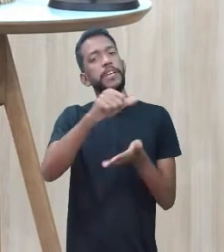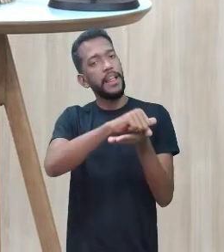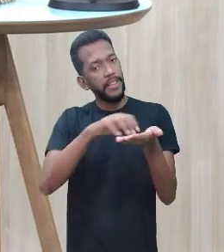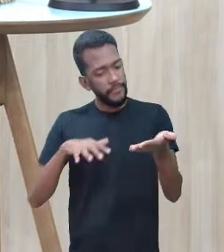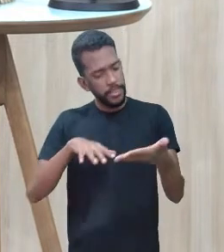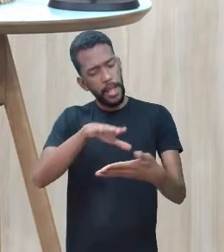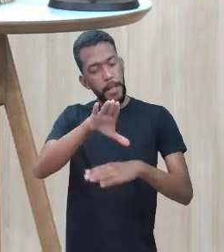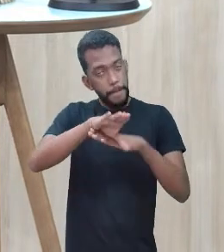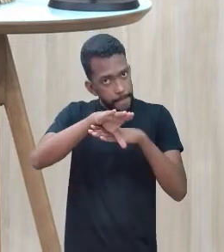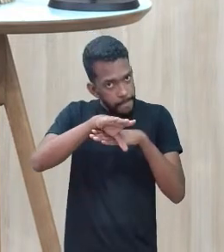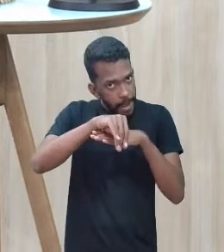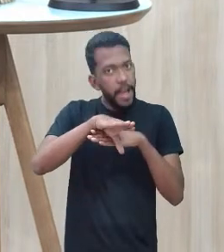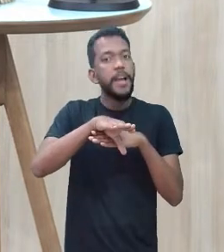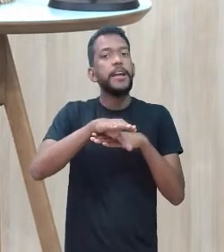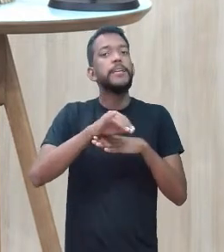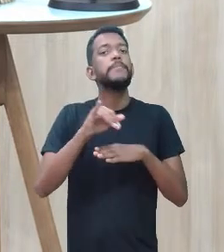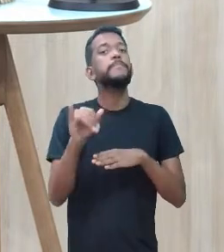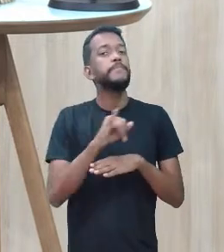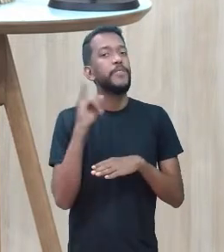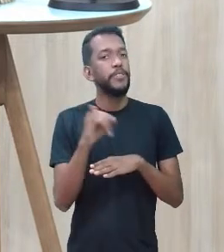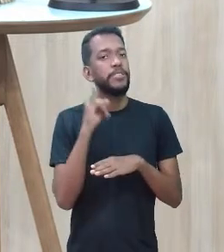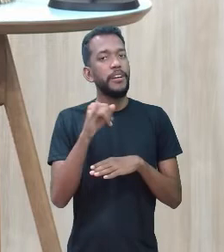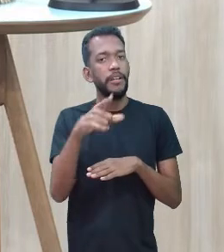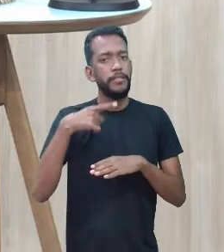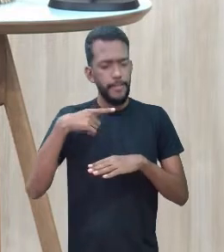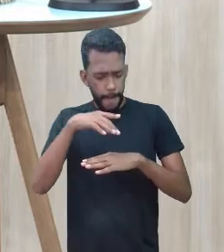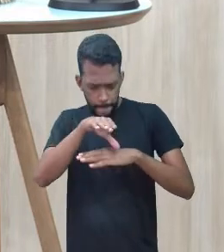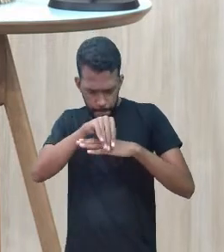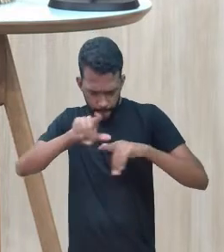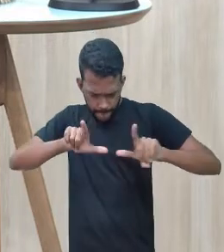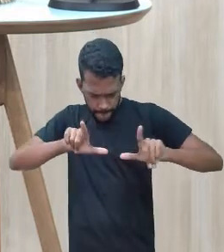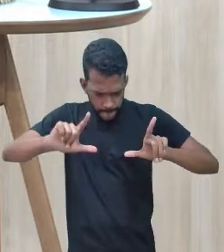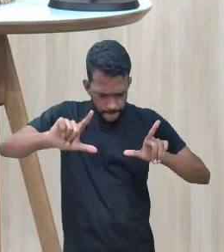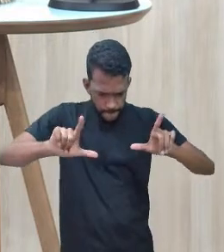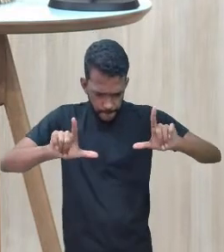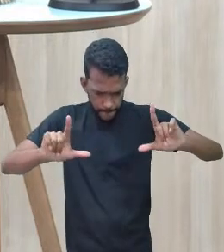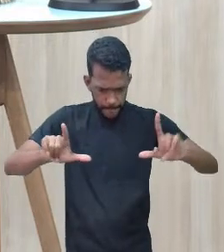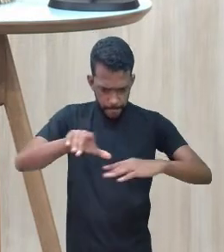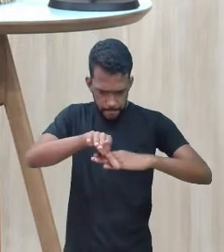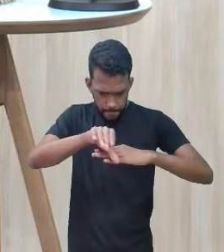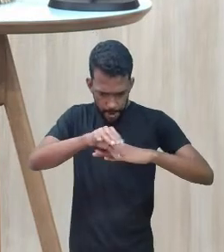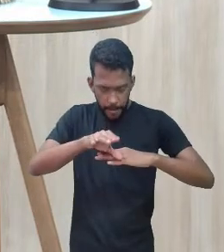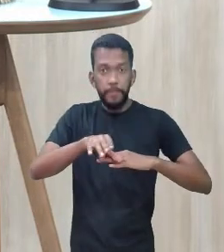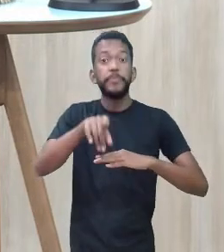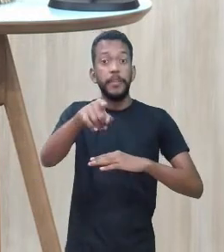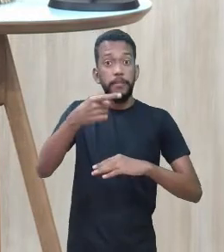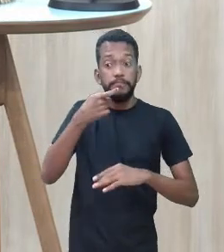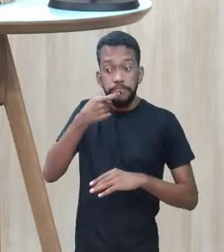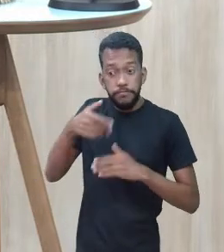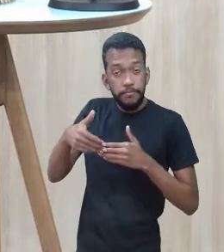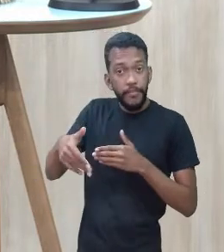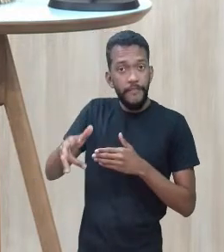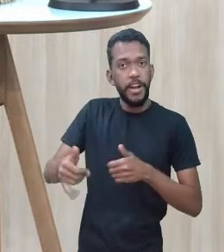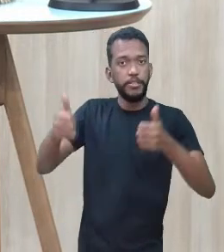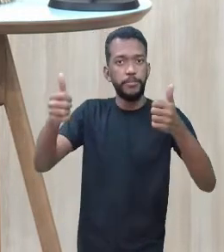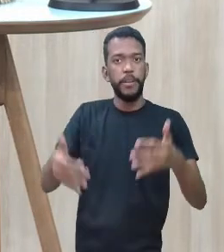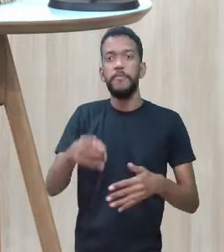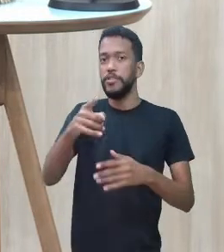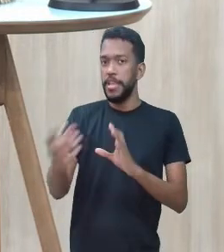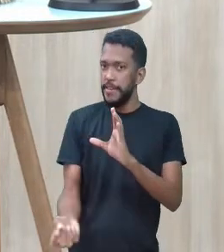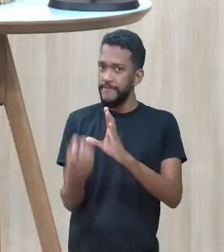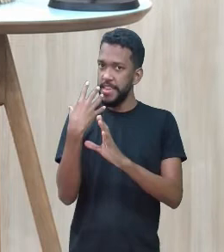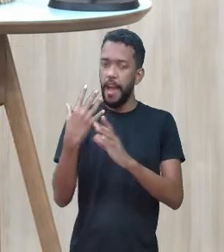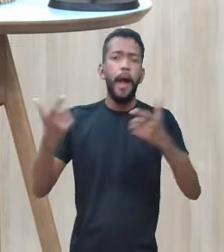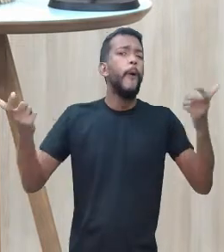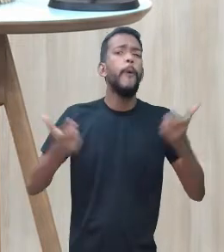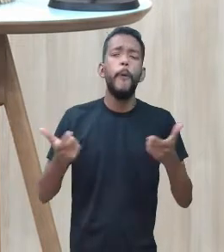vocês fotografem, né? Peguem um bom ângulo, porque logo estaremos informando para onde vocês vão enviar. E nós